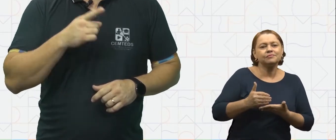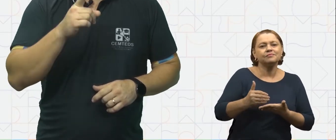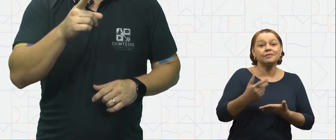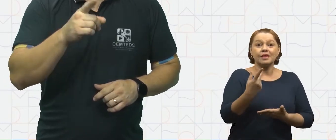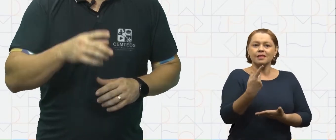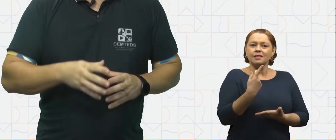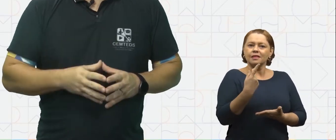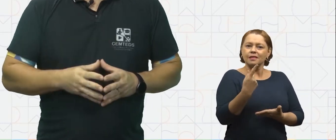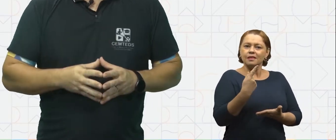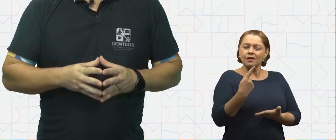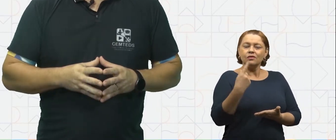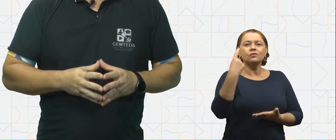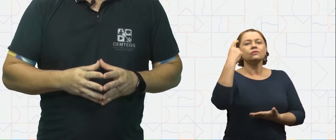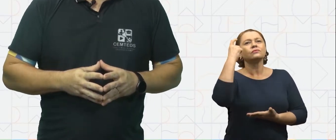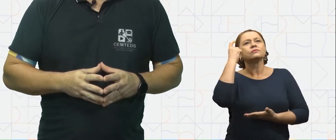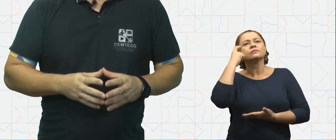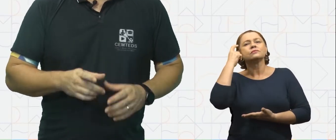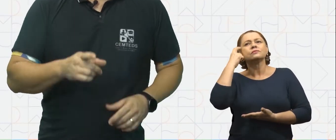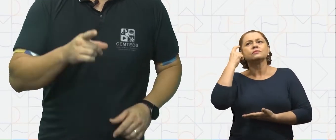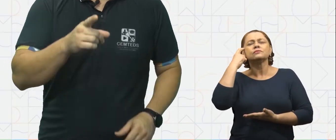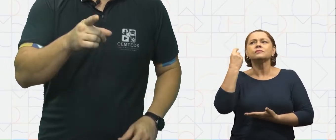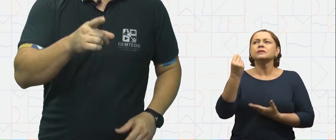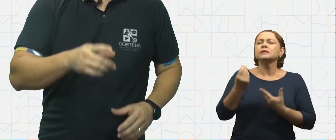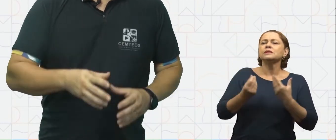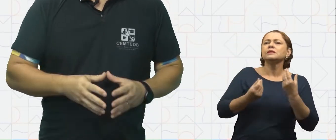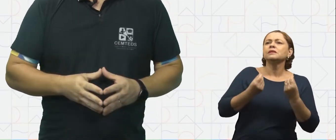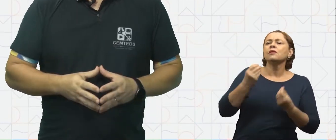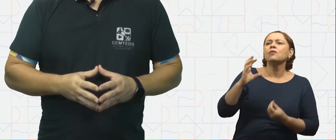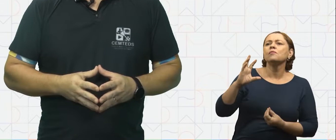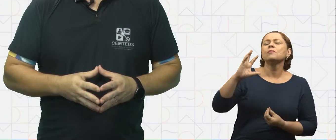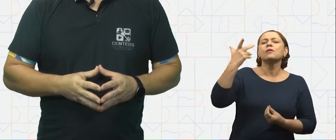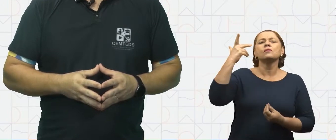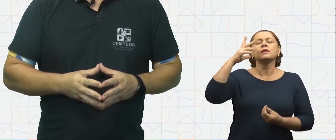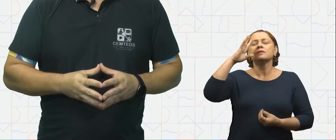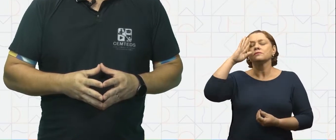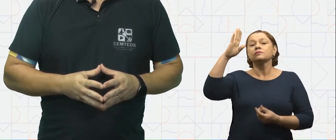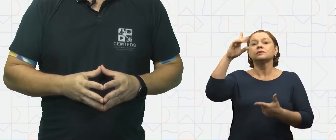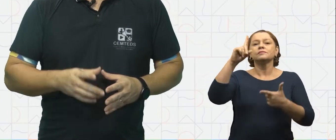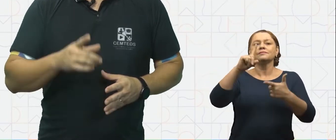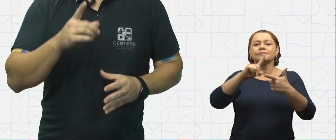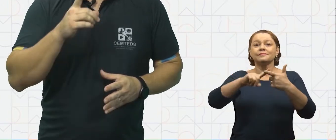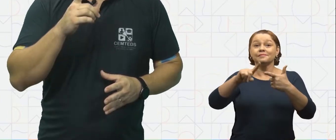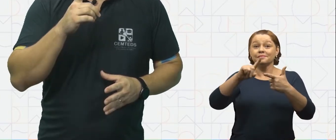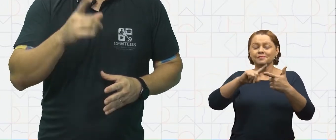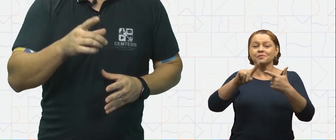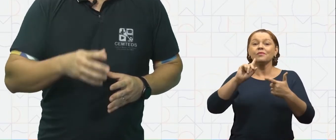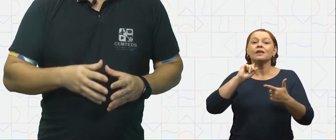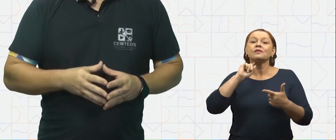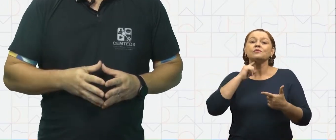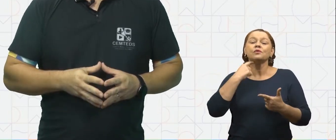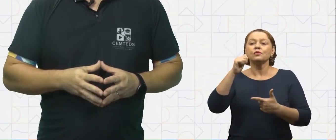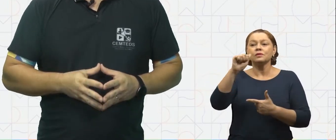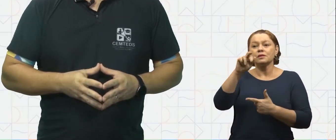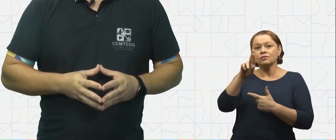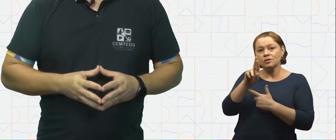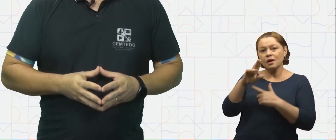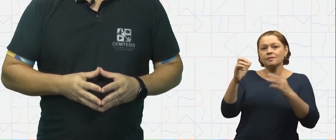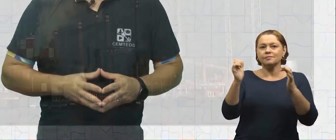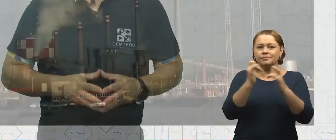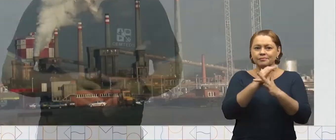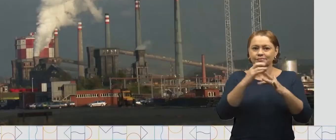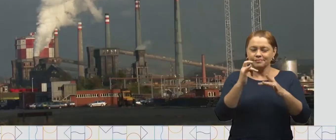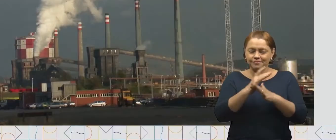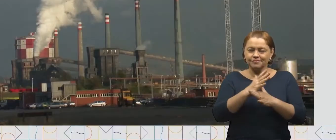eu e você vamos pensar sobre como ocorrem os principais problemas de poluição do ar nas